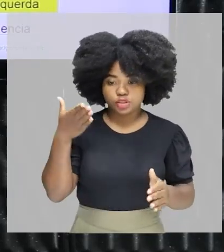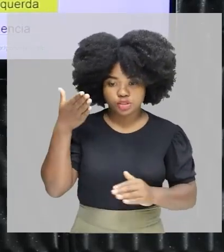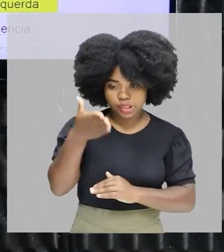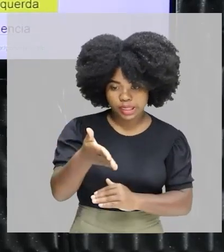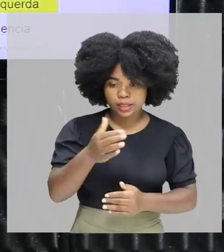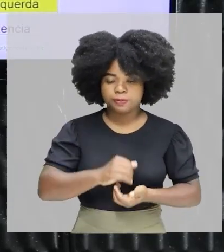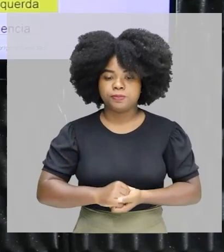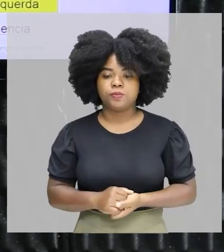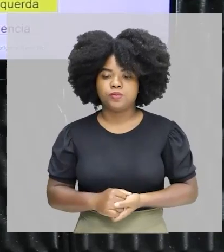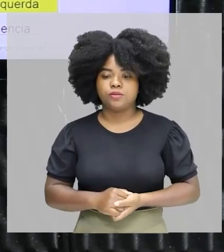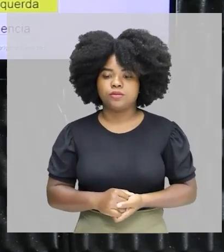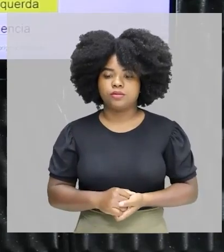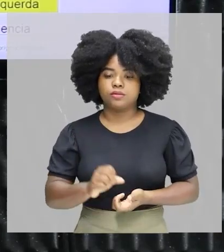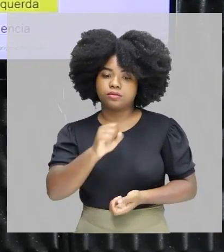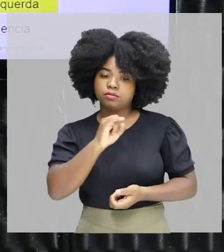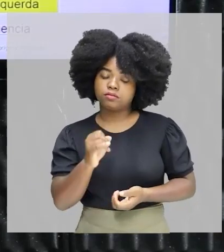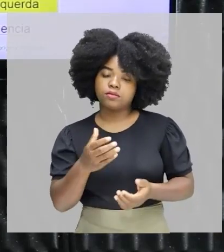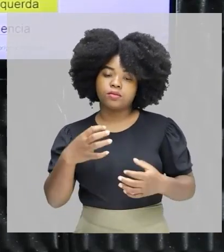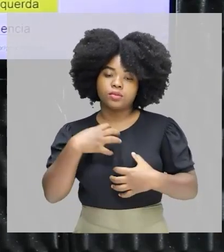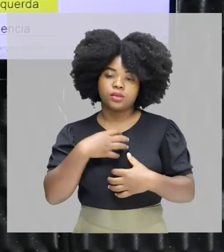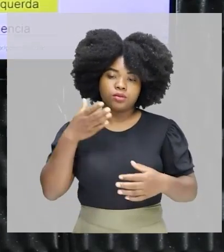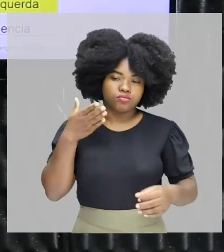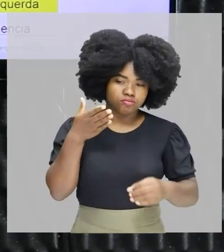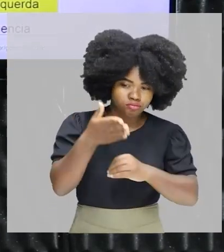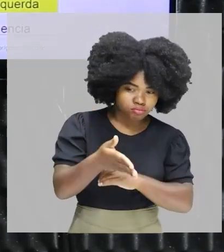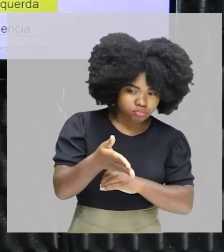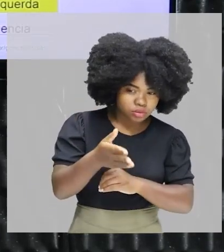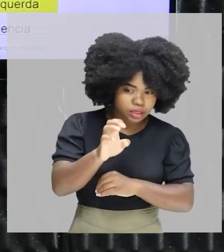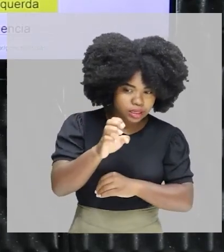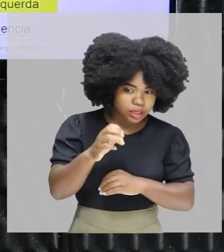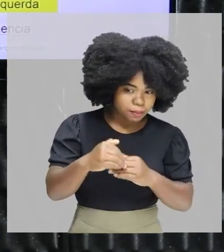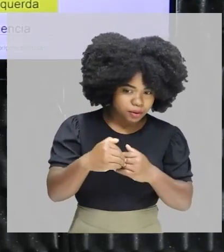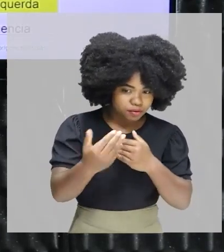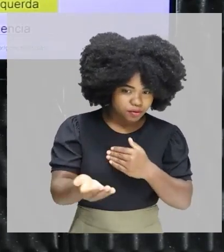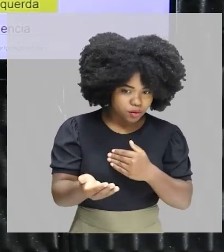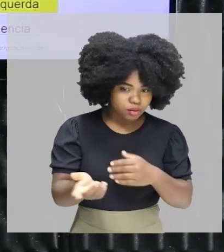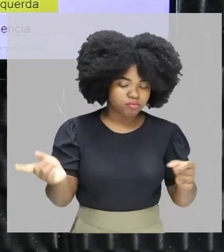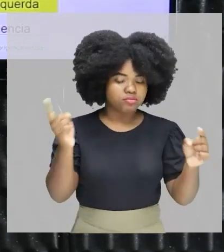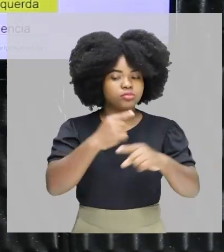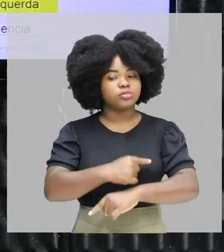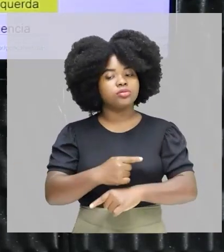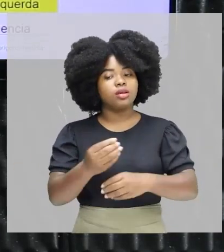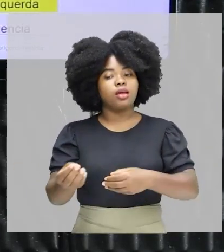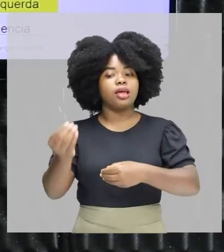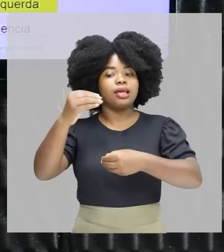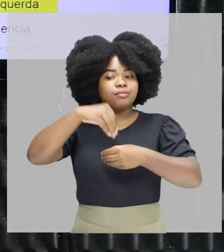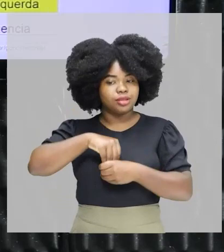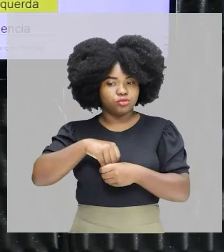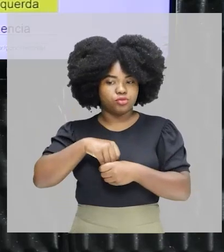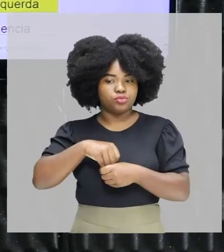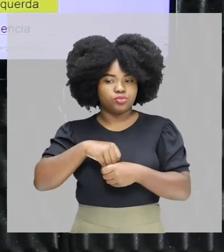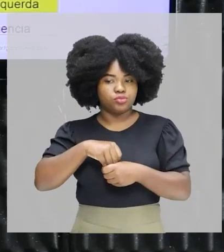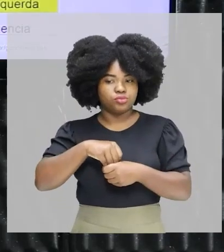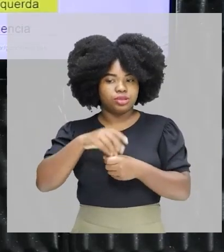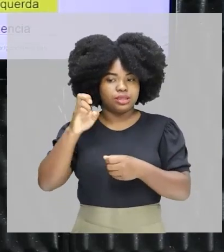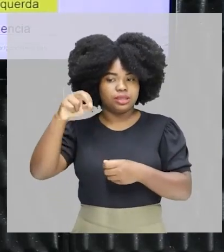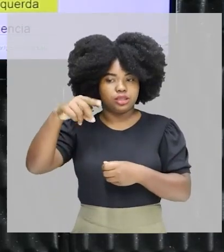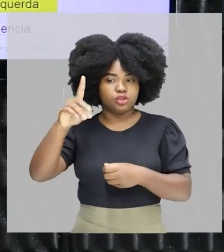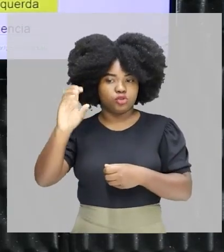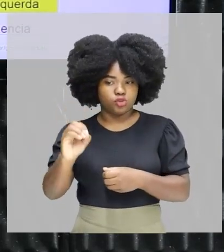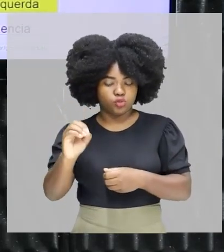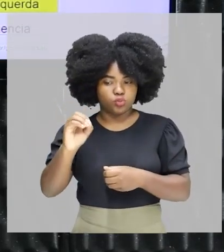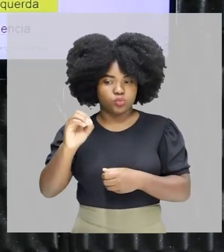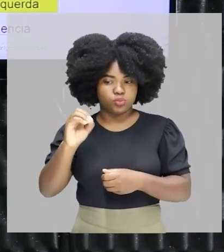direto, então, se no sentido direto é exotérmico, no inverso será endo. E, turminha,